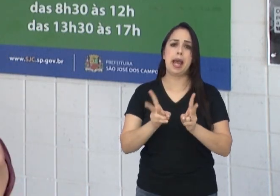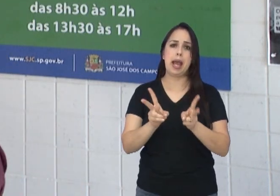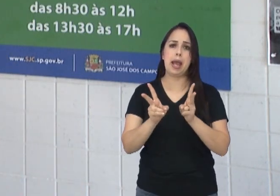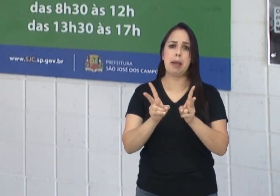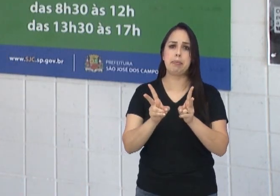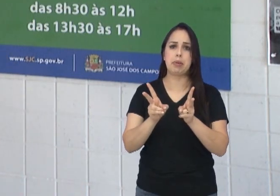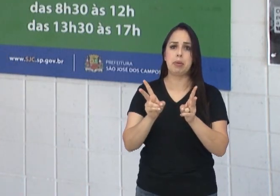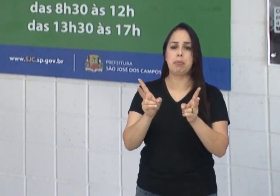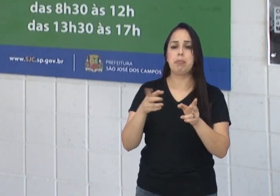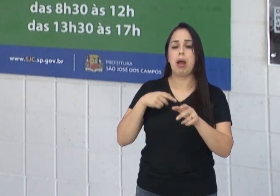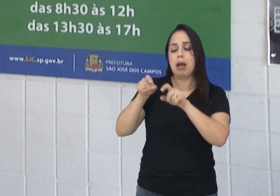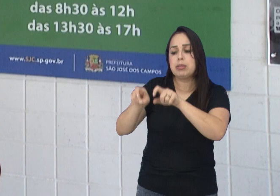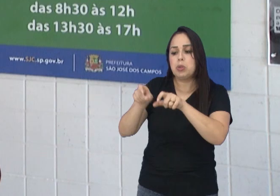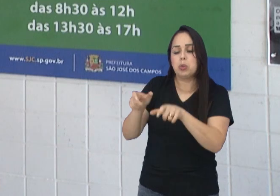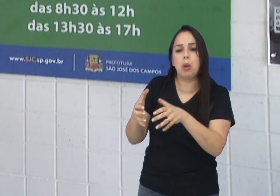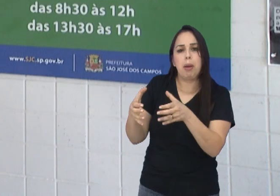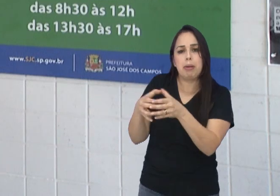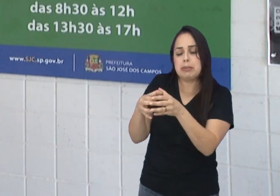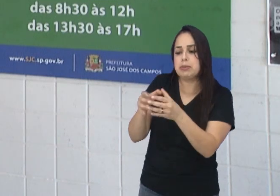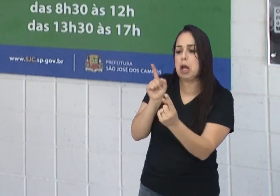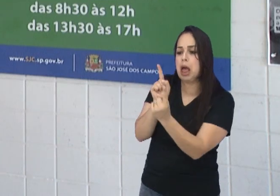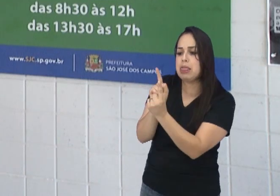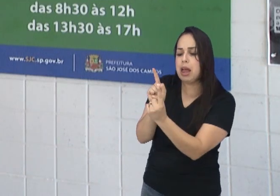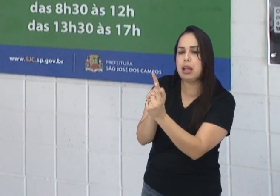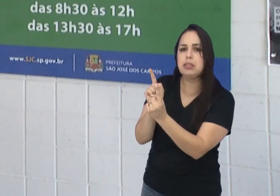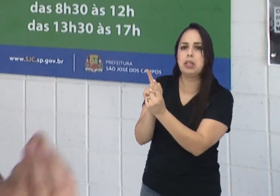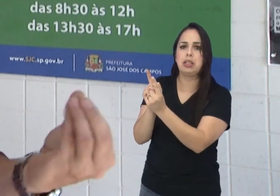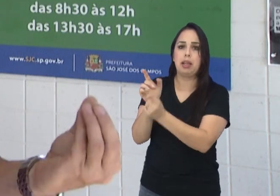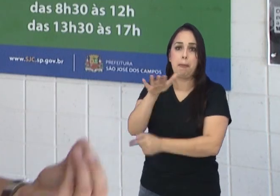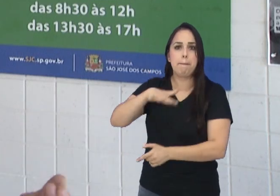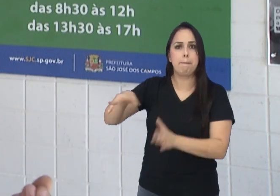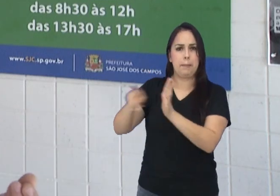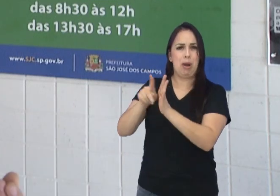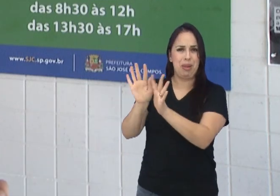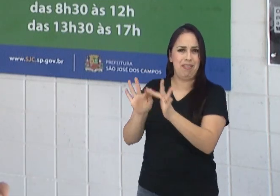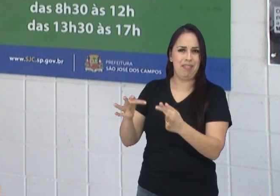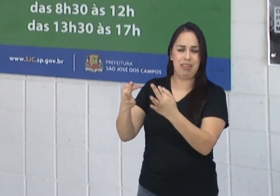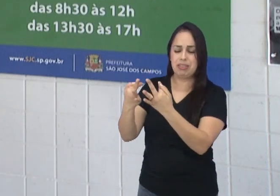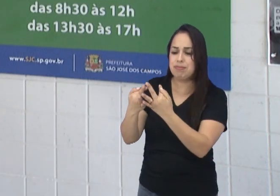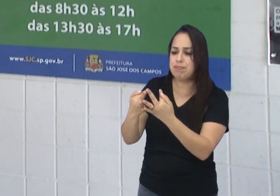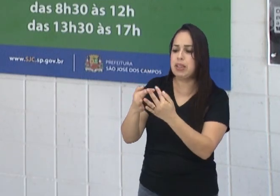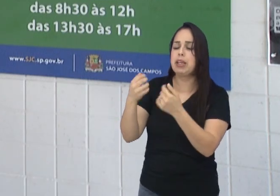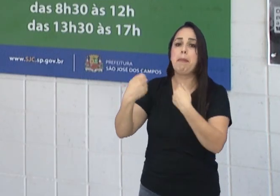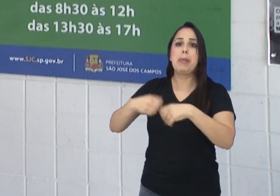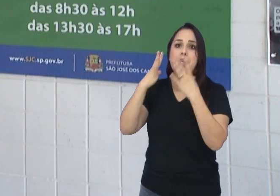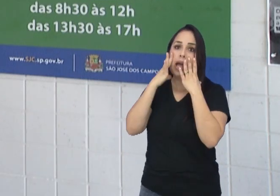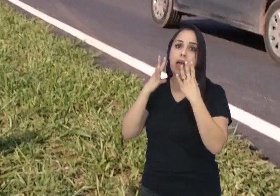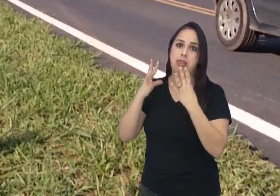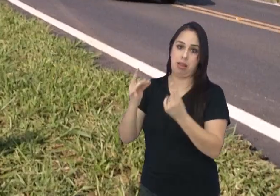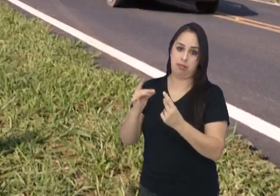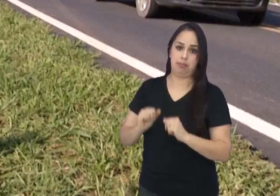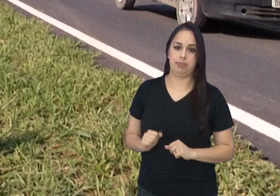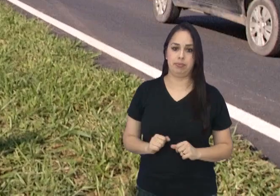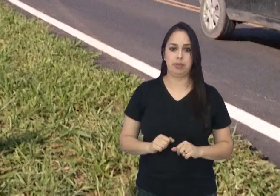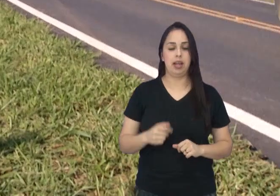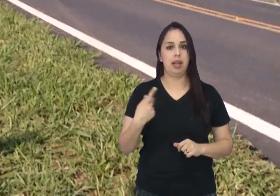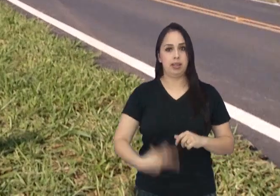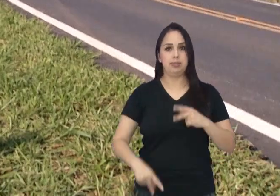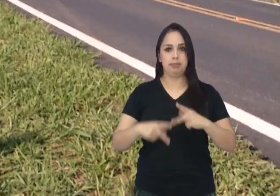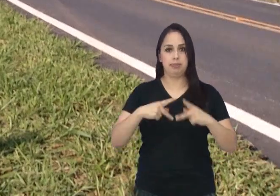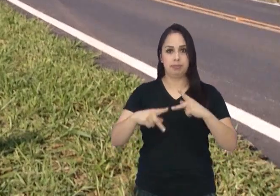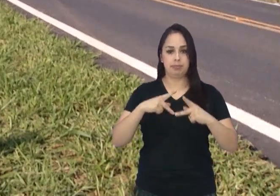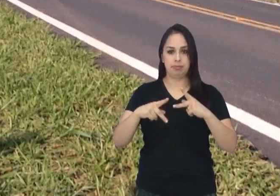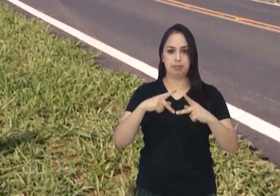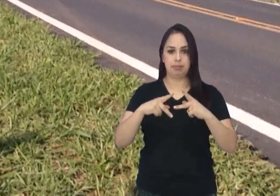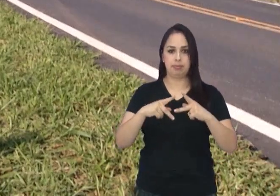os pequenos produtores, os produtores da agricultura familiar, que são os que mais precisam da atenção do Estado. Em São José,